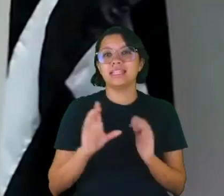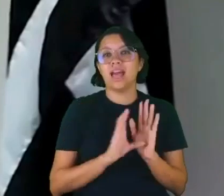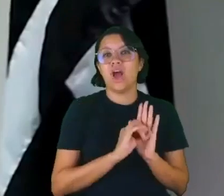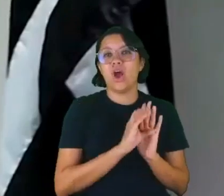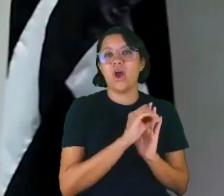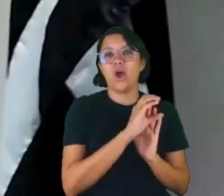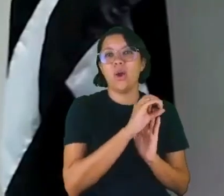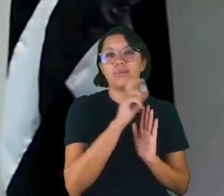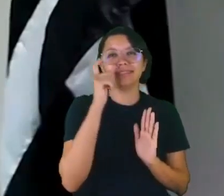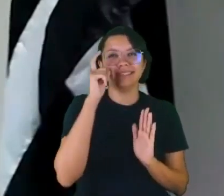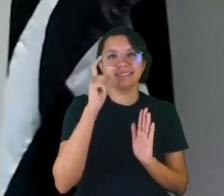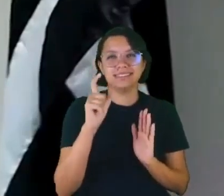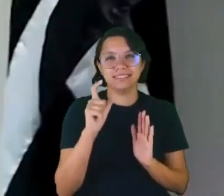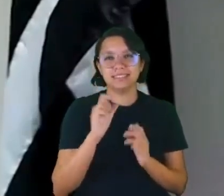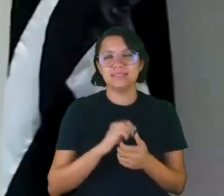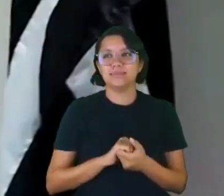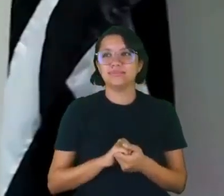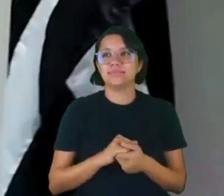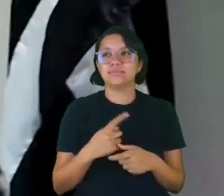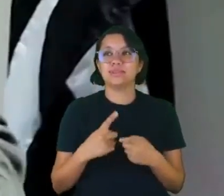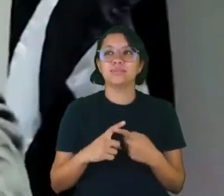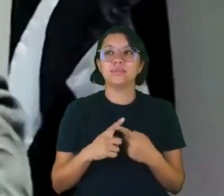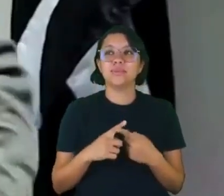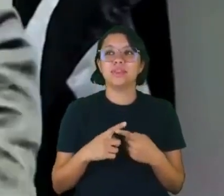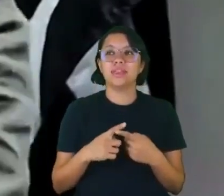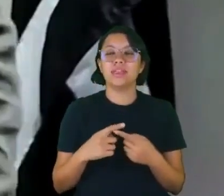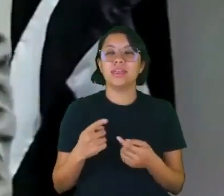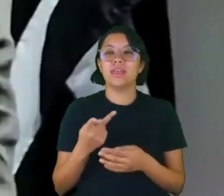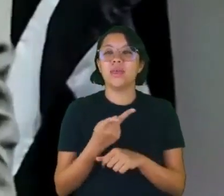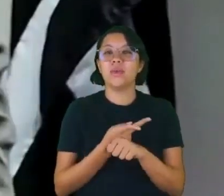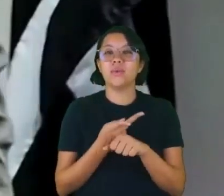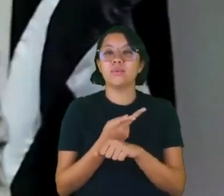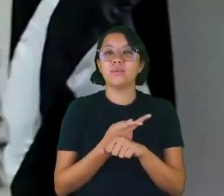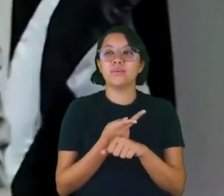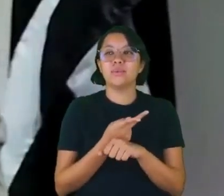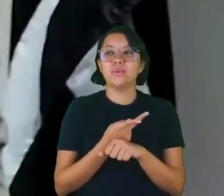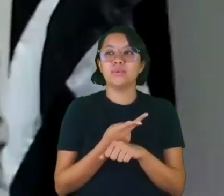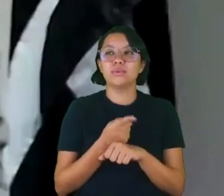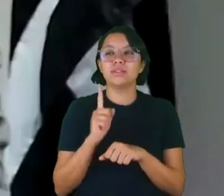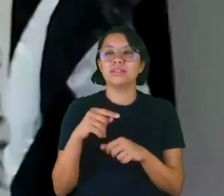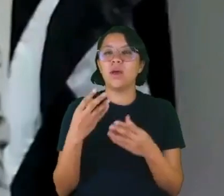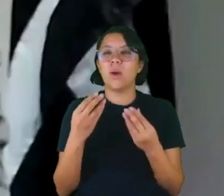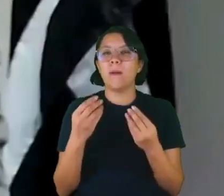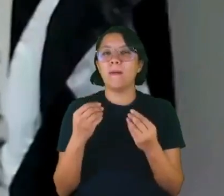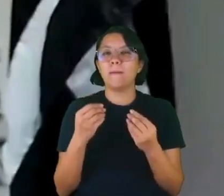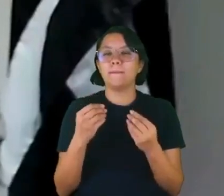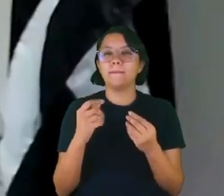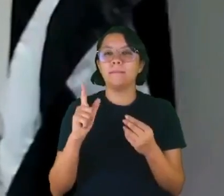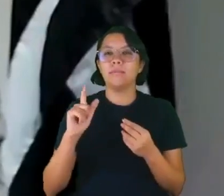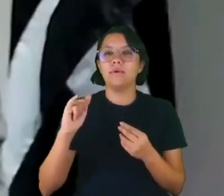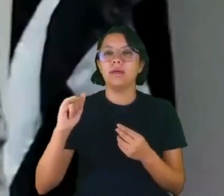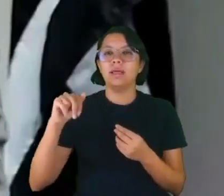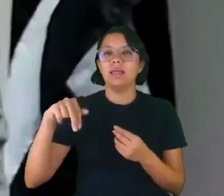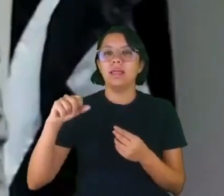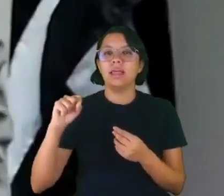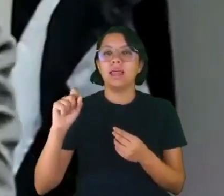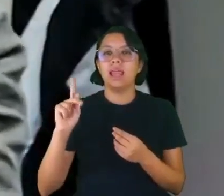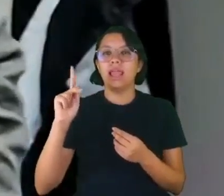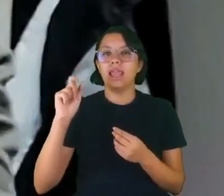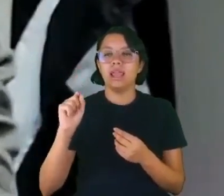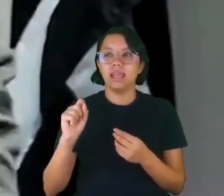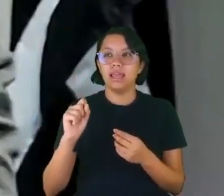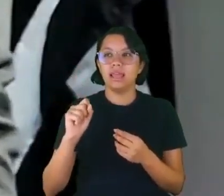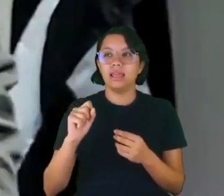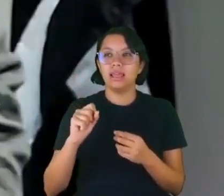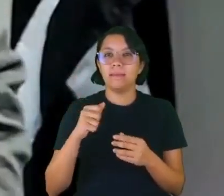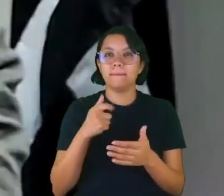links patrocinados. Eu já tive isso. Agora eu quero saber, no Brasil, por exemplo, qual é o carro que tem aquele parque assist. Aí lá aparece